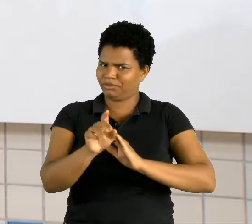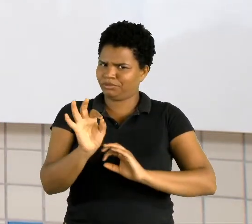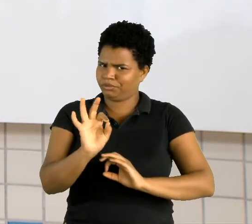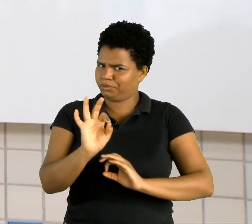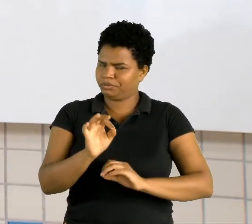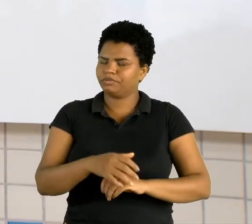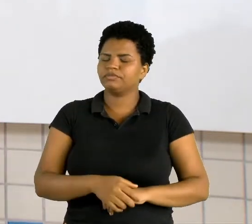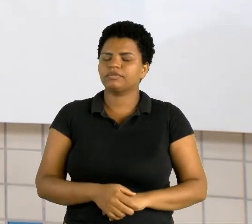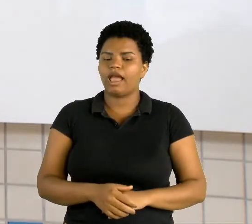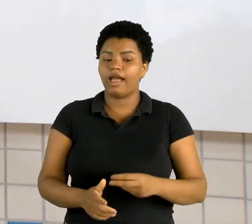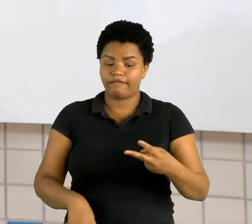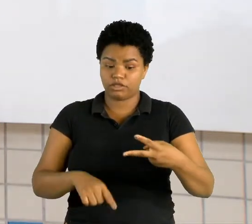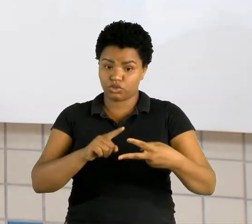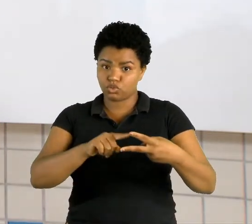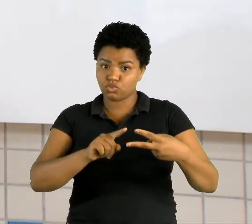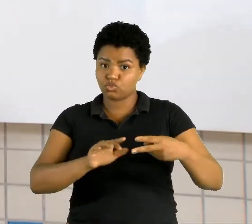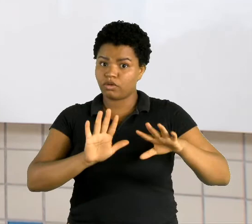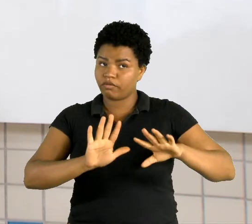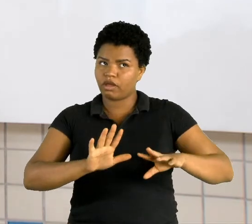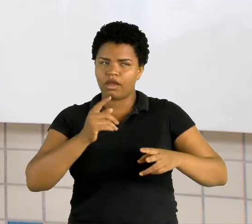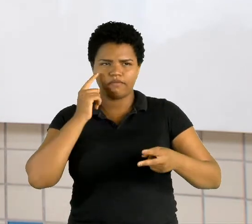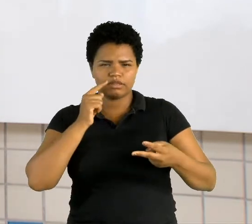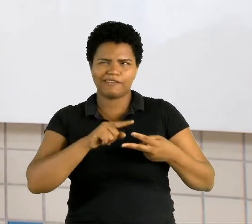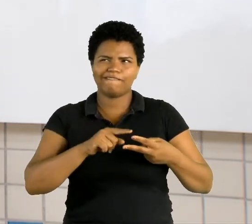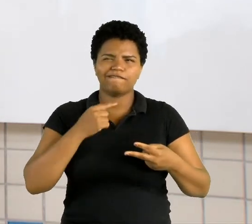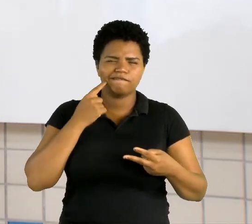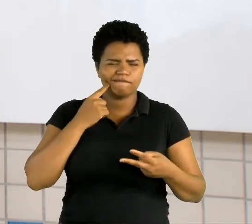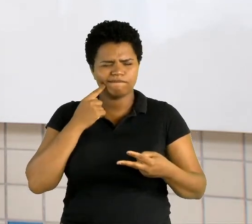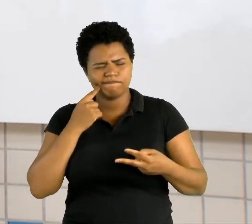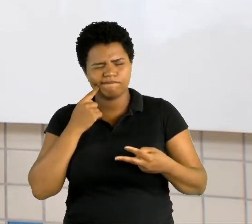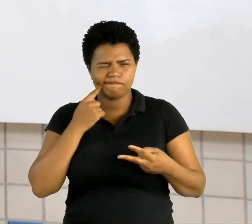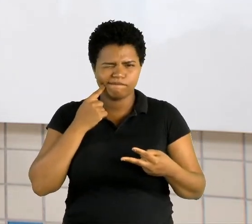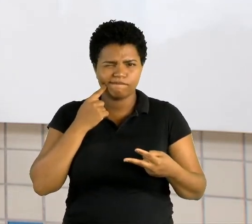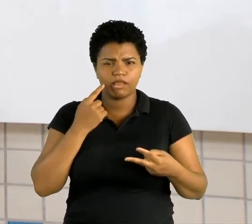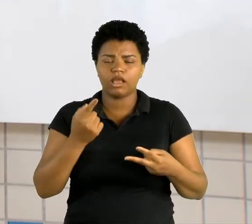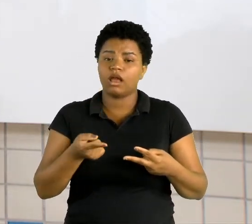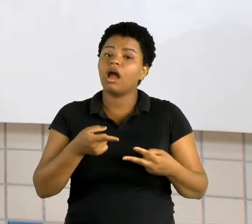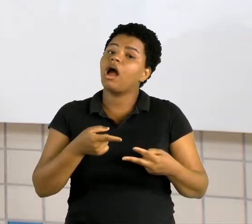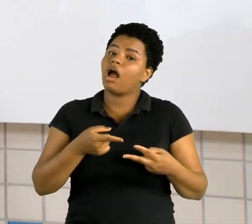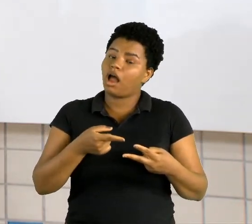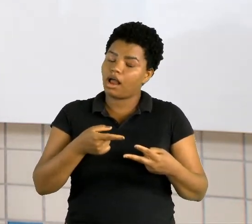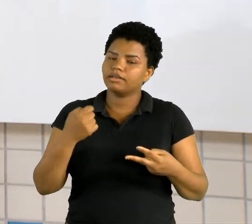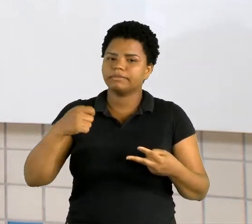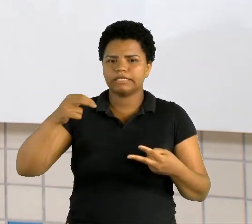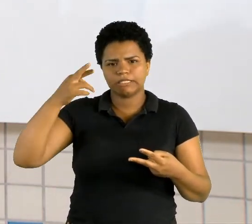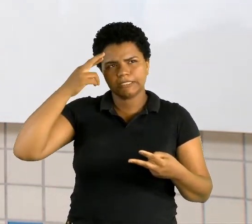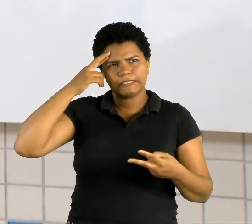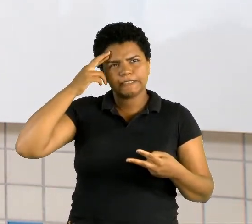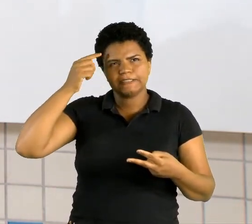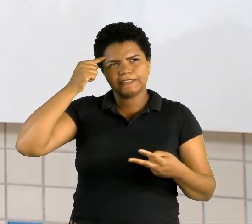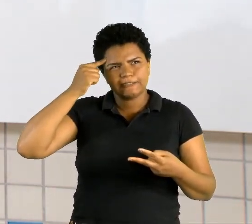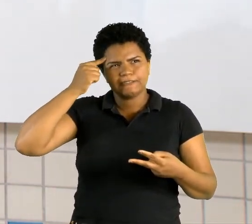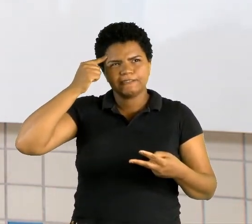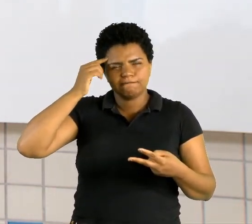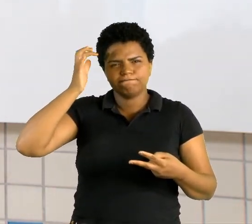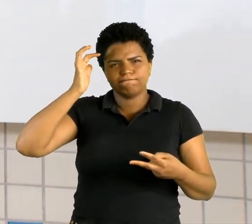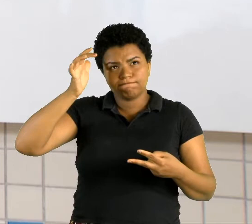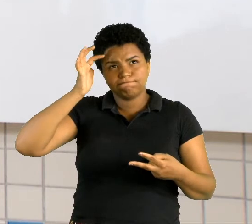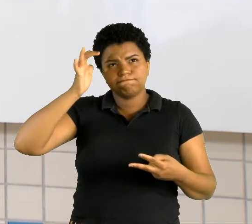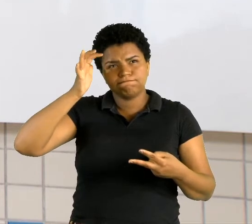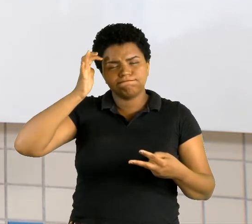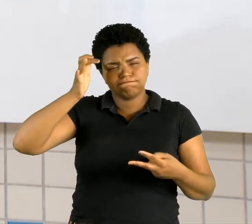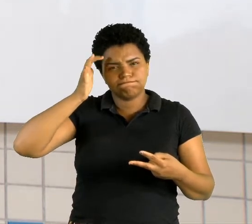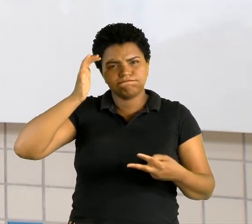fica duas que a gente fica na dúvida, né? E aí a gente tem que raciocinar direitinho, pensar com